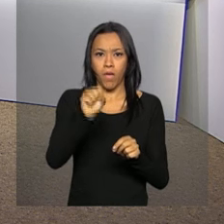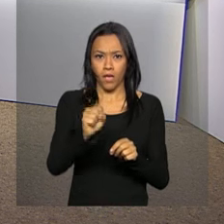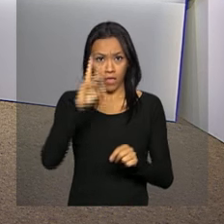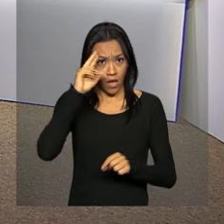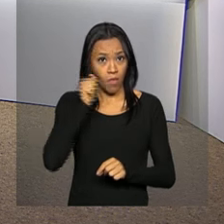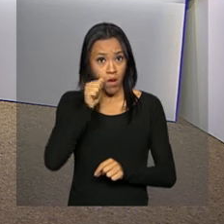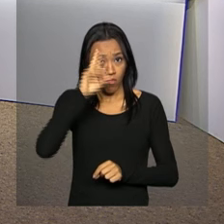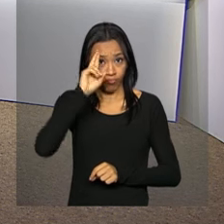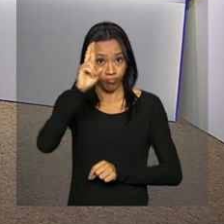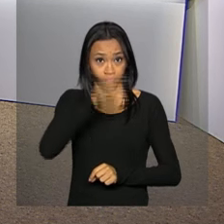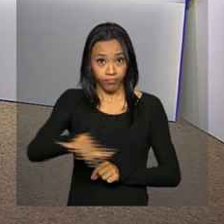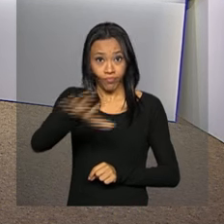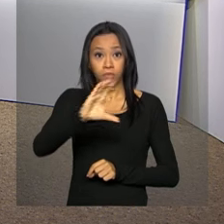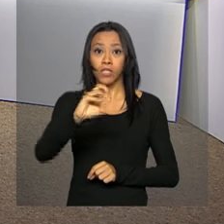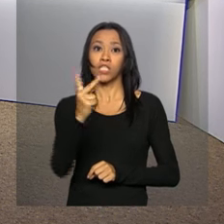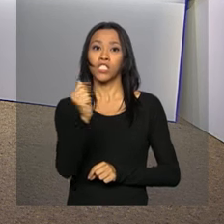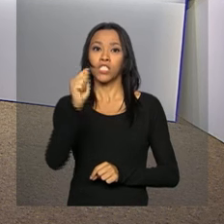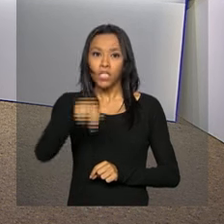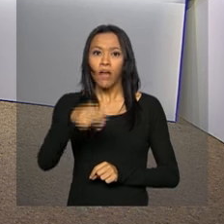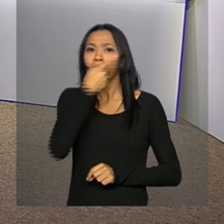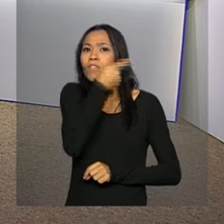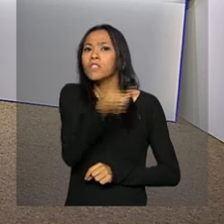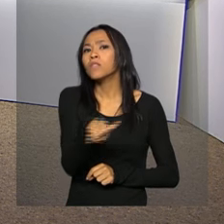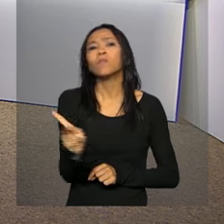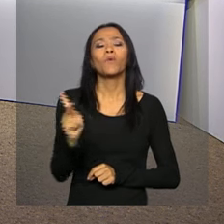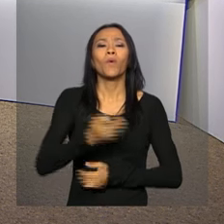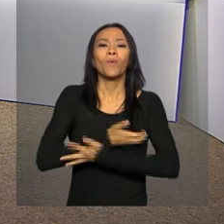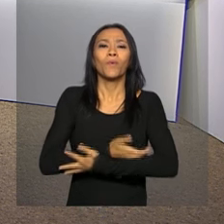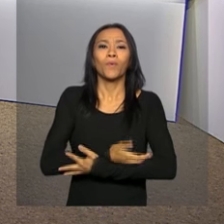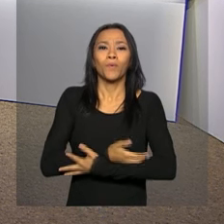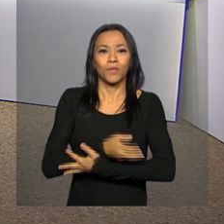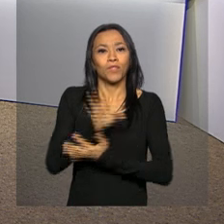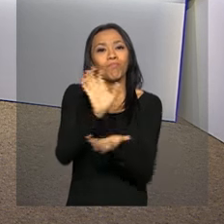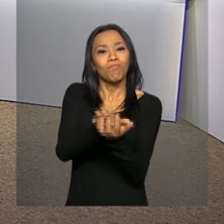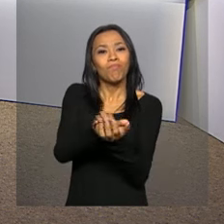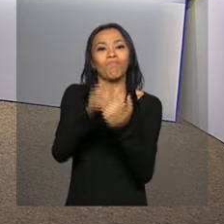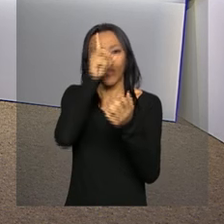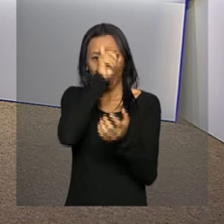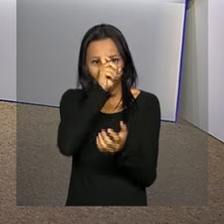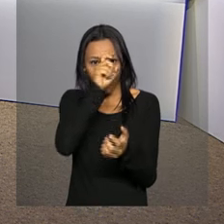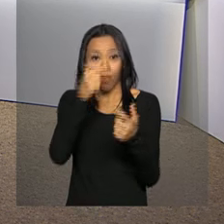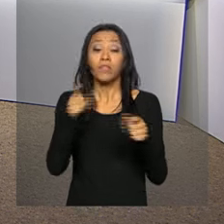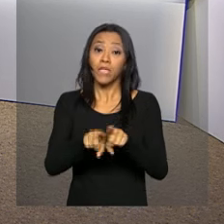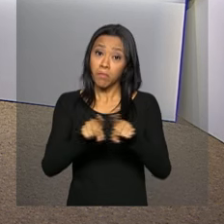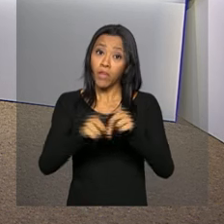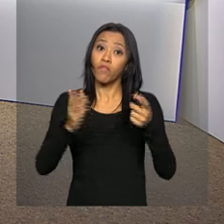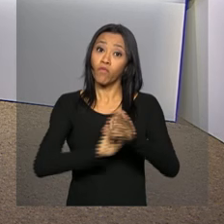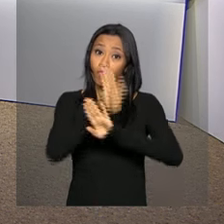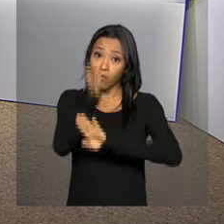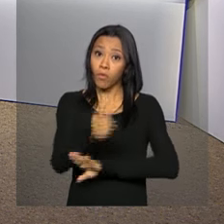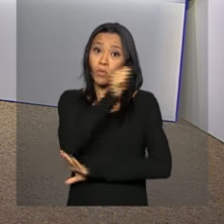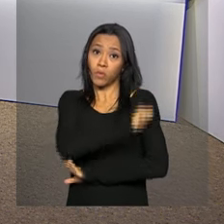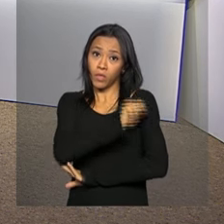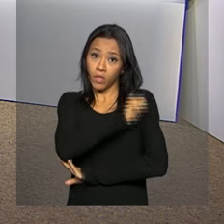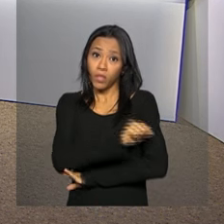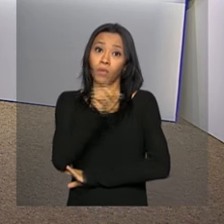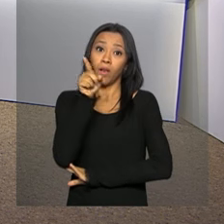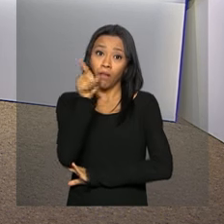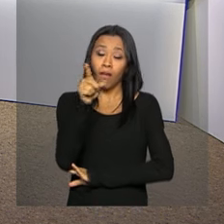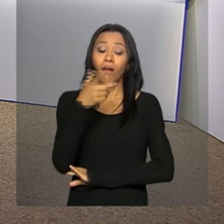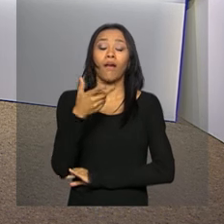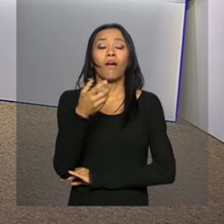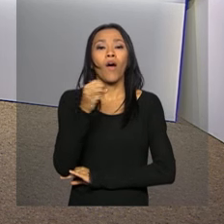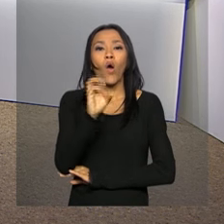o IMIP, o Instituto Materno Infantil de Pernambuco, e também esteve na Fundação Oswaldo Cruz, no Rio de Janeiro. Chan está